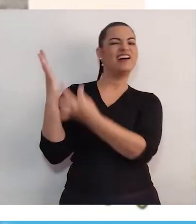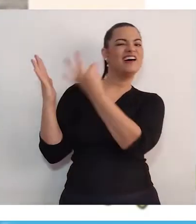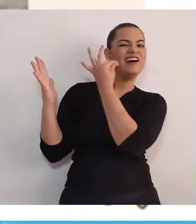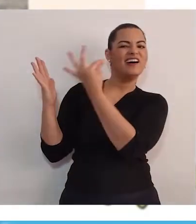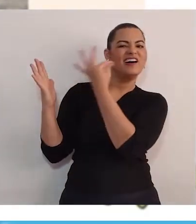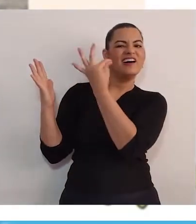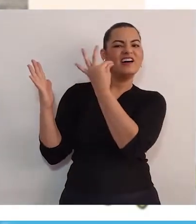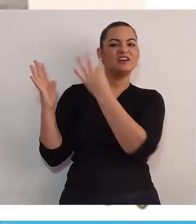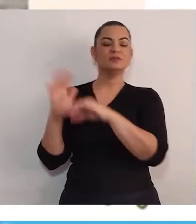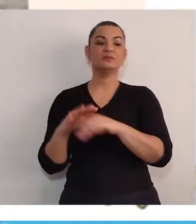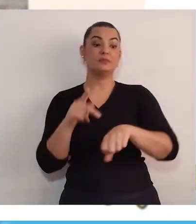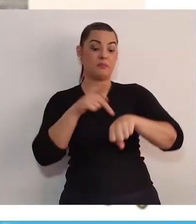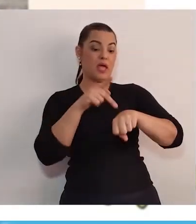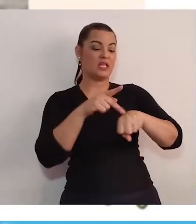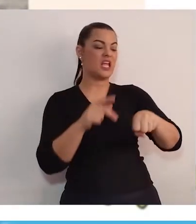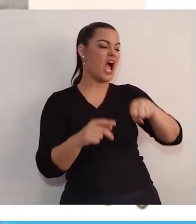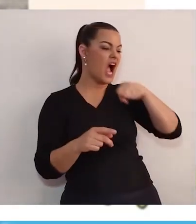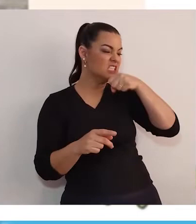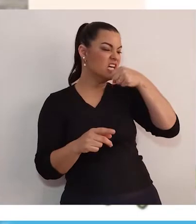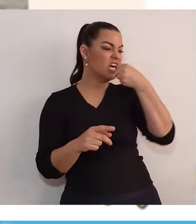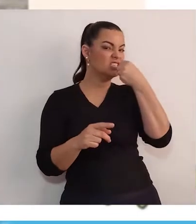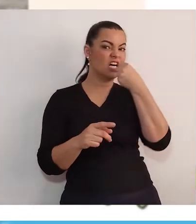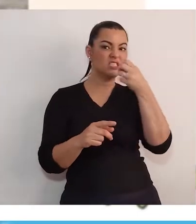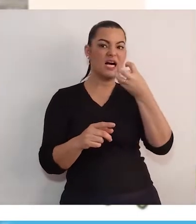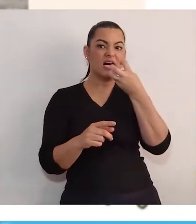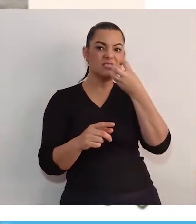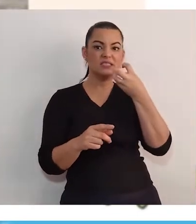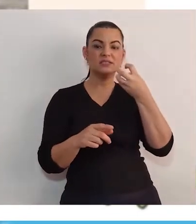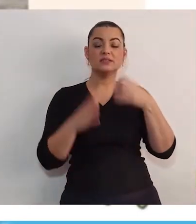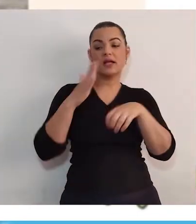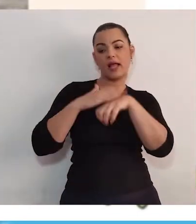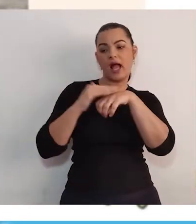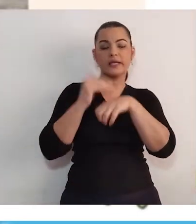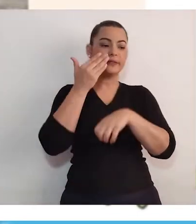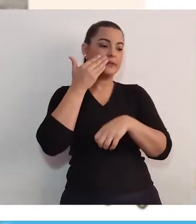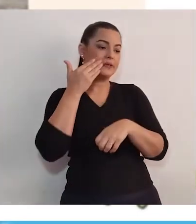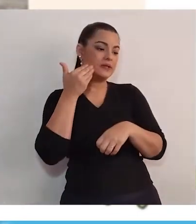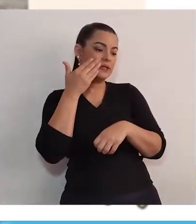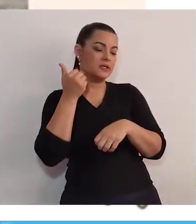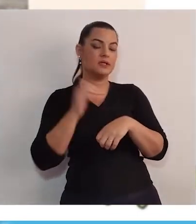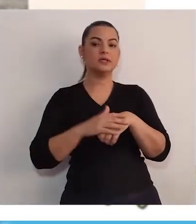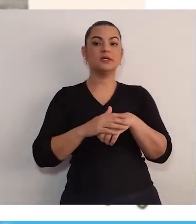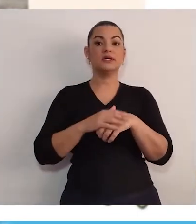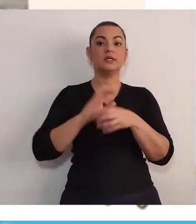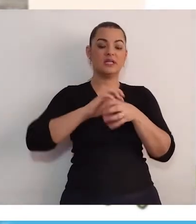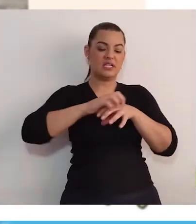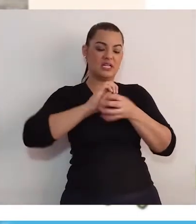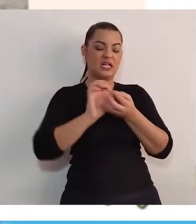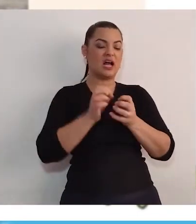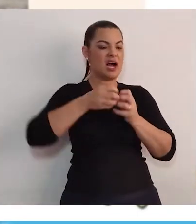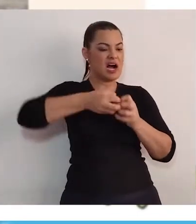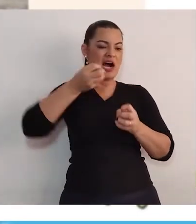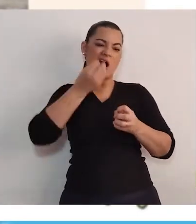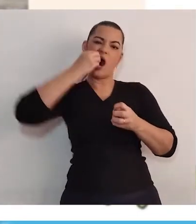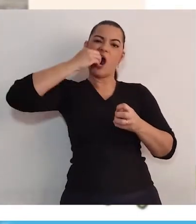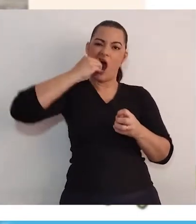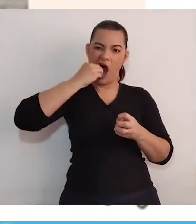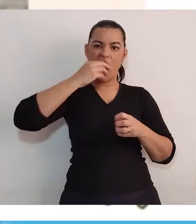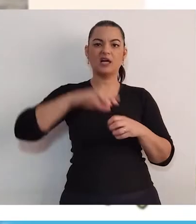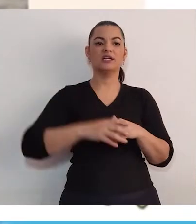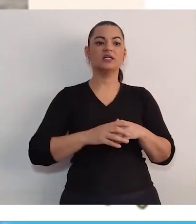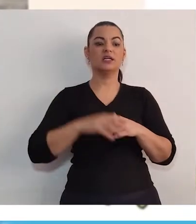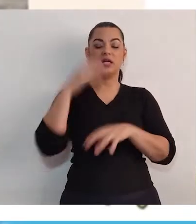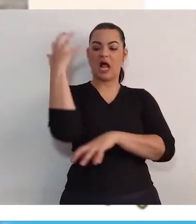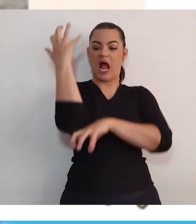forte, mordia o pedregulho, recebia carinho, cobria o dente com sabão, mastigava a raiz